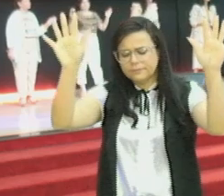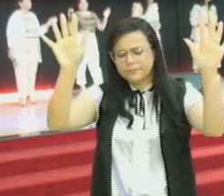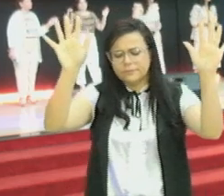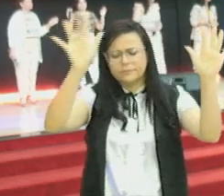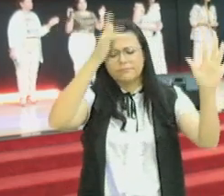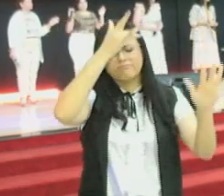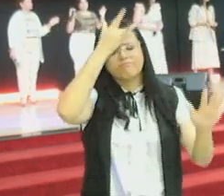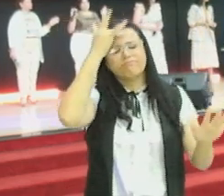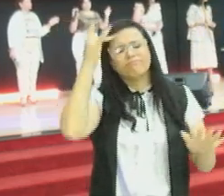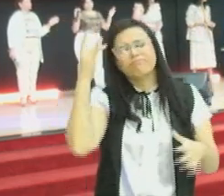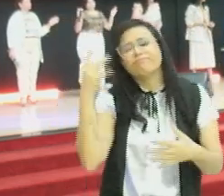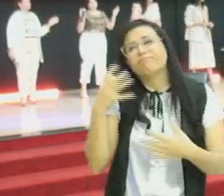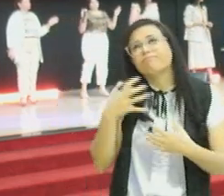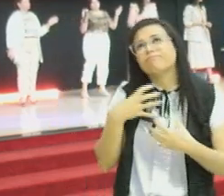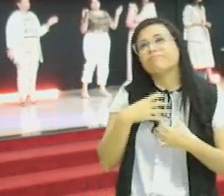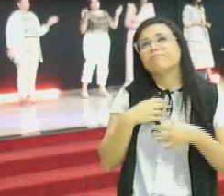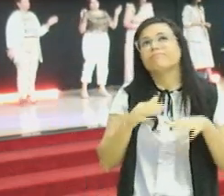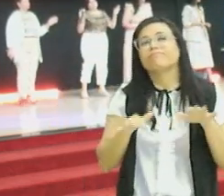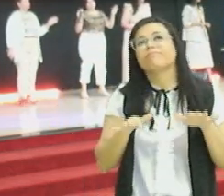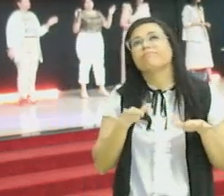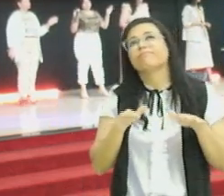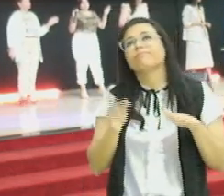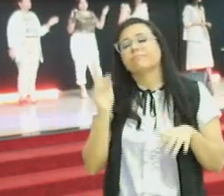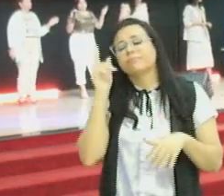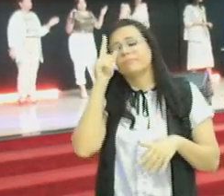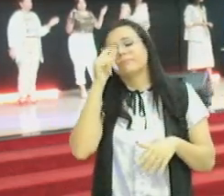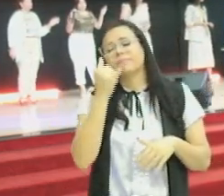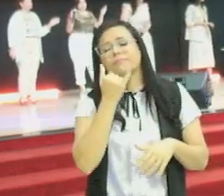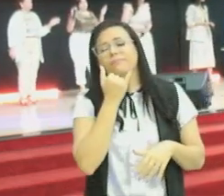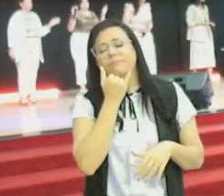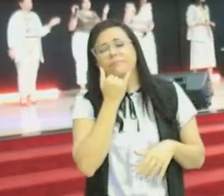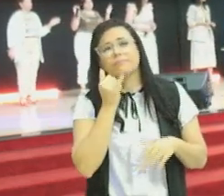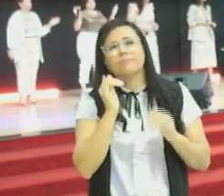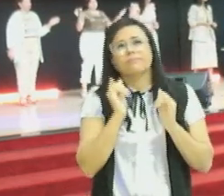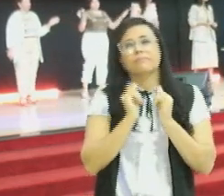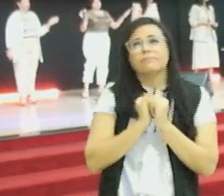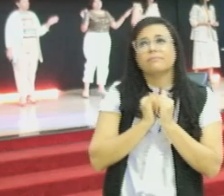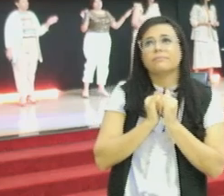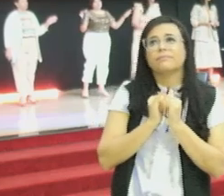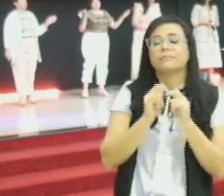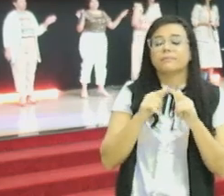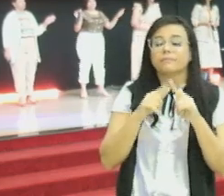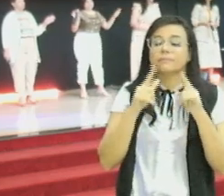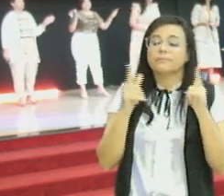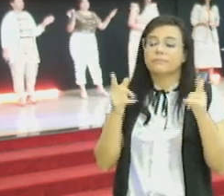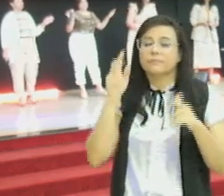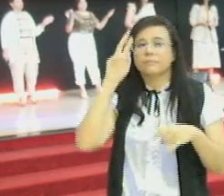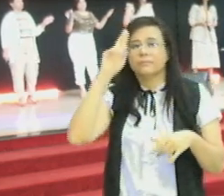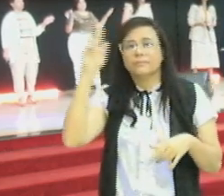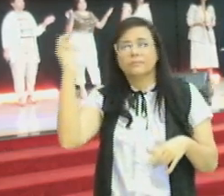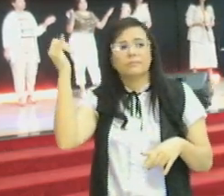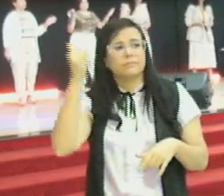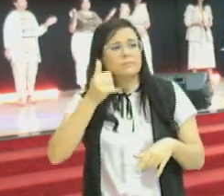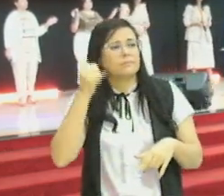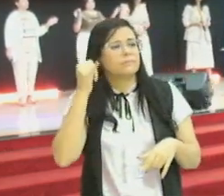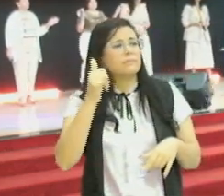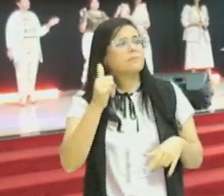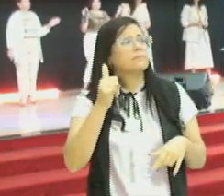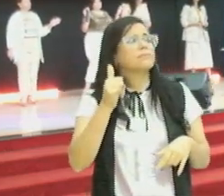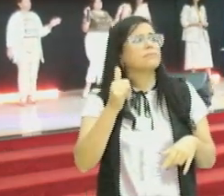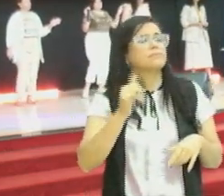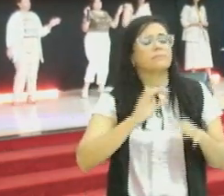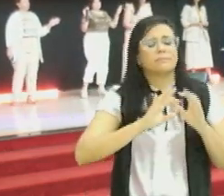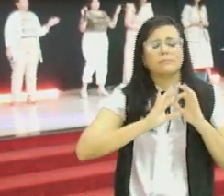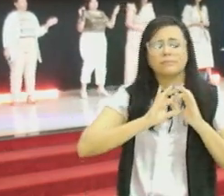Ela está se sentindo talvez tão difícil perdoar, mas o Senhor falou conosco esta noite, que ela libere